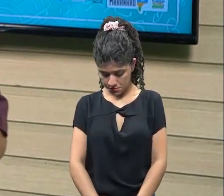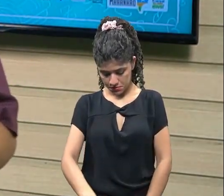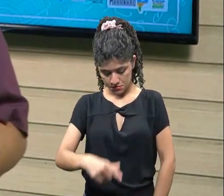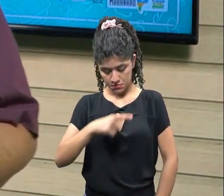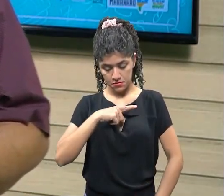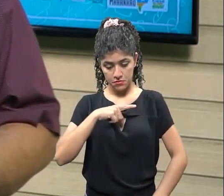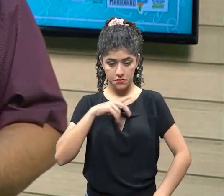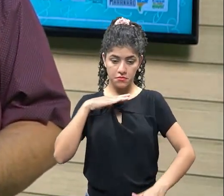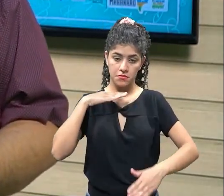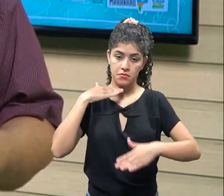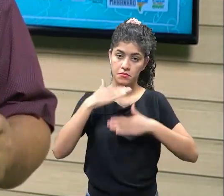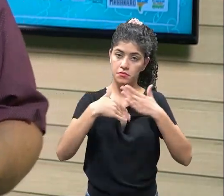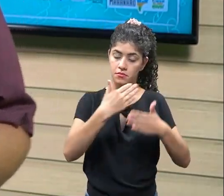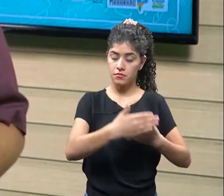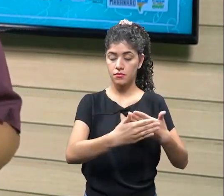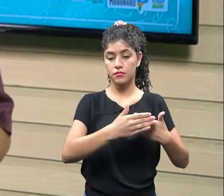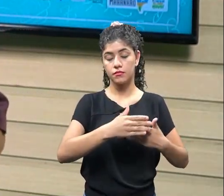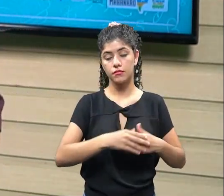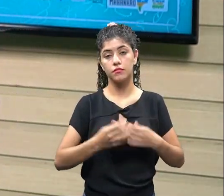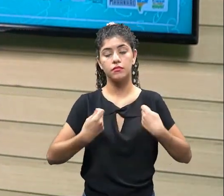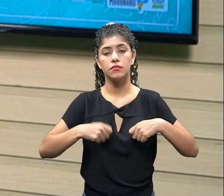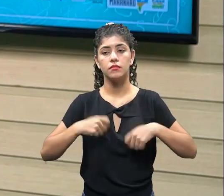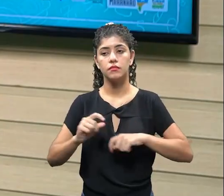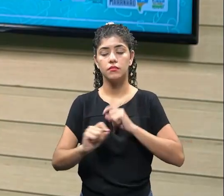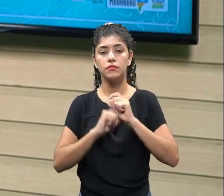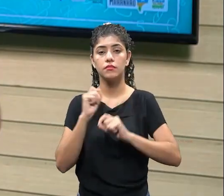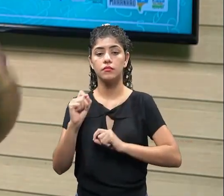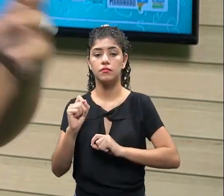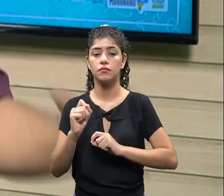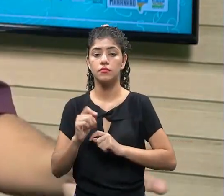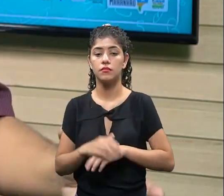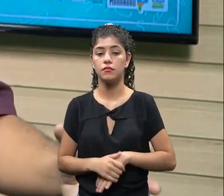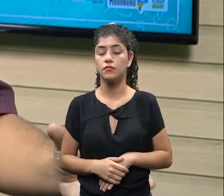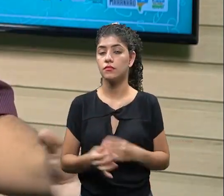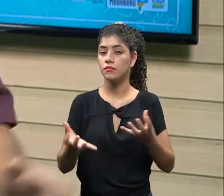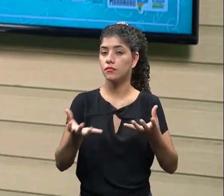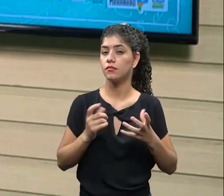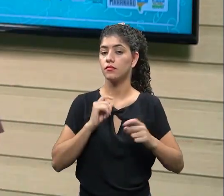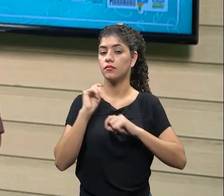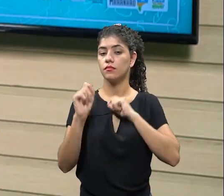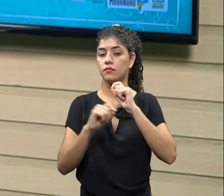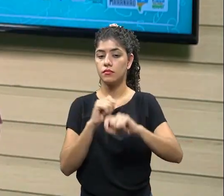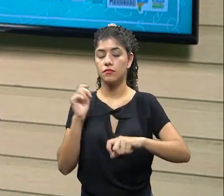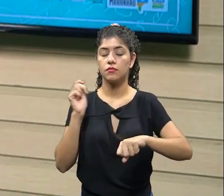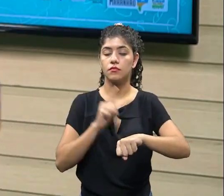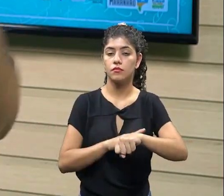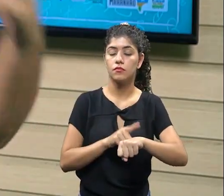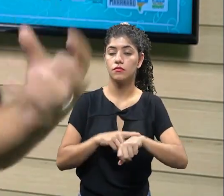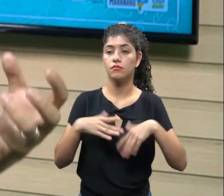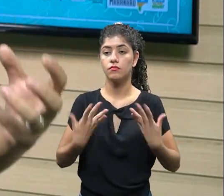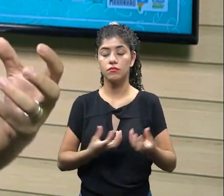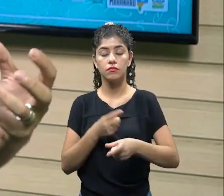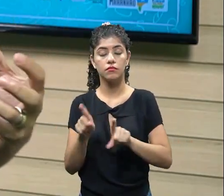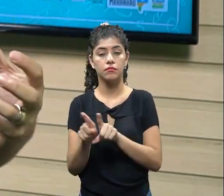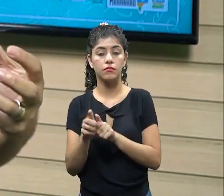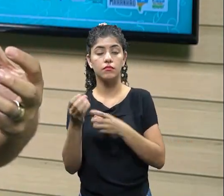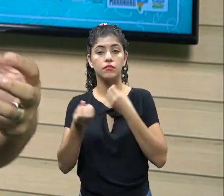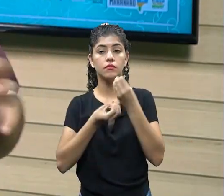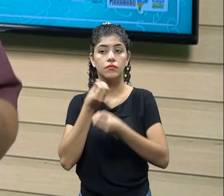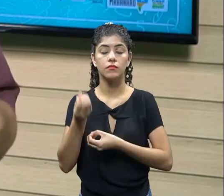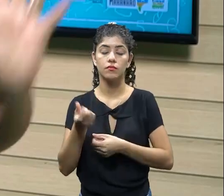processo de objetivo, eu preciso trabalhar o que eu quero chegar, em que período e como eu vou